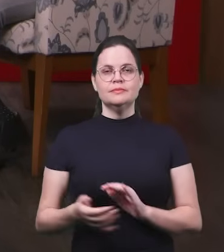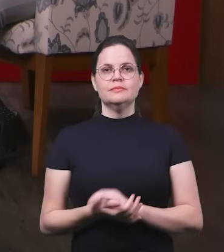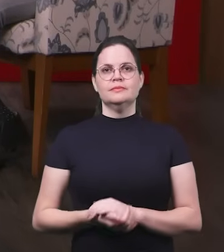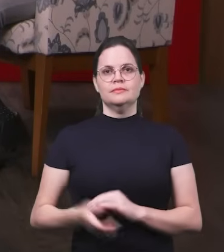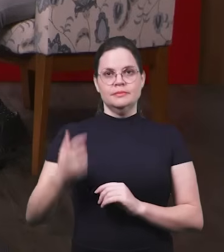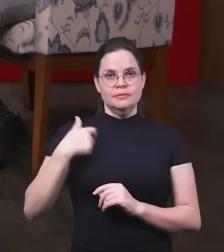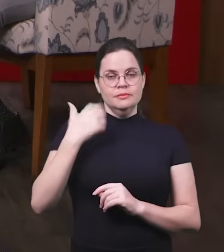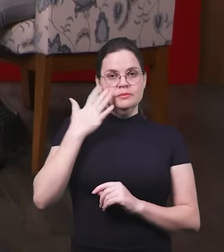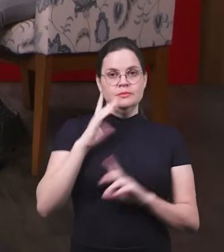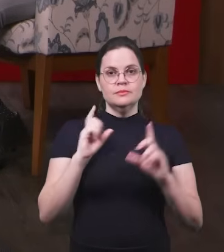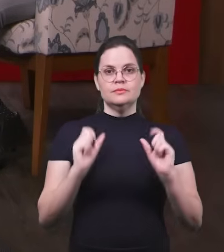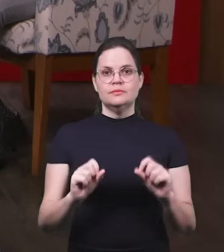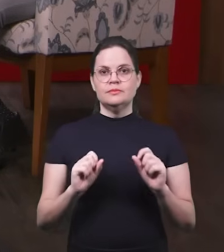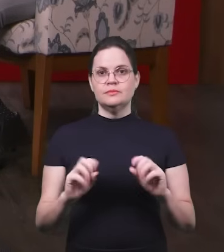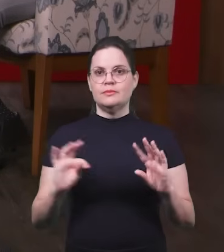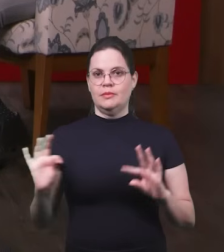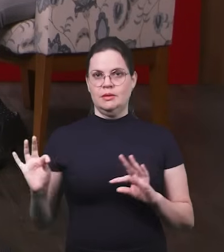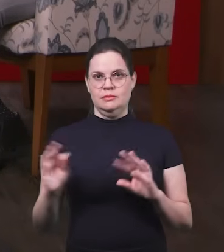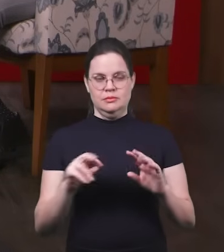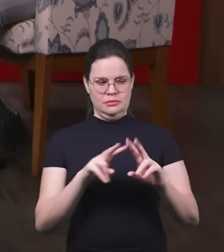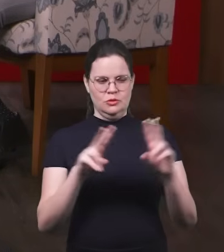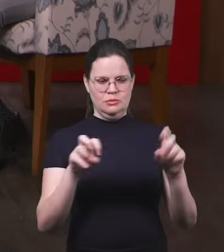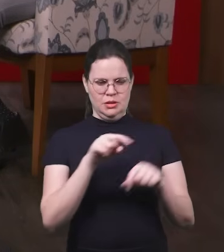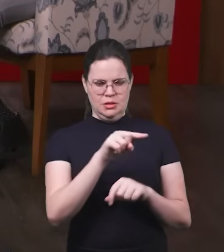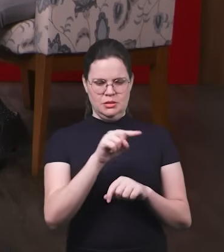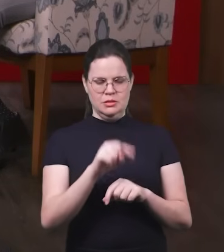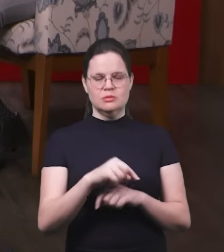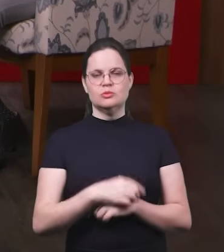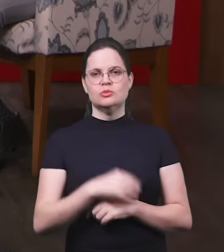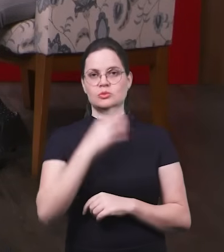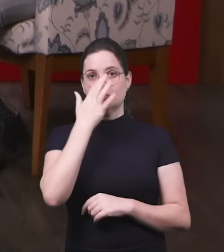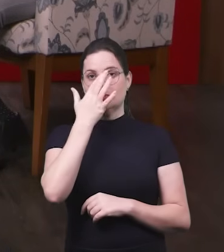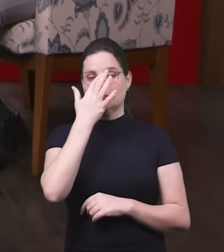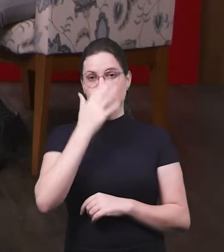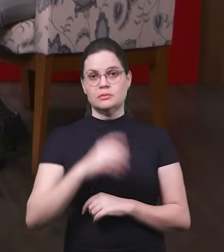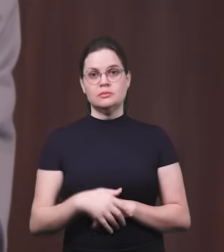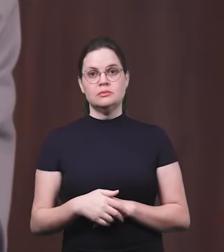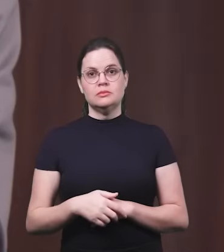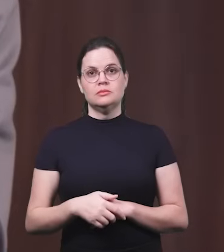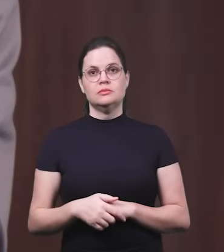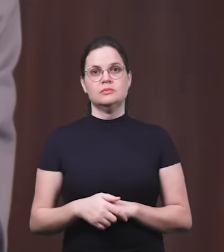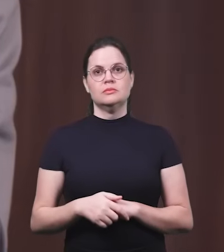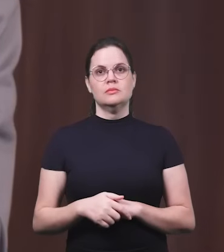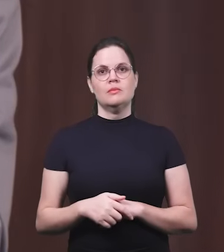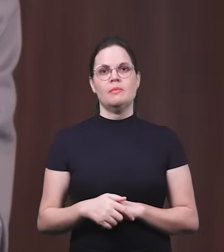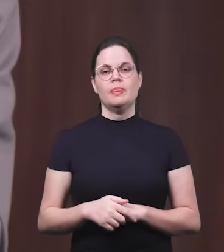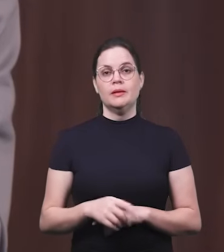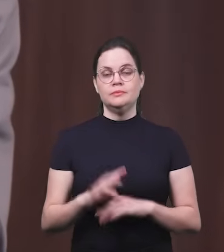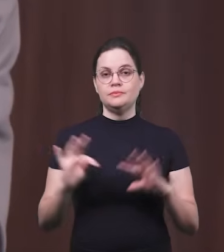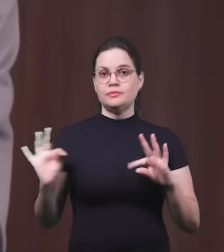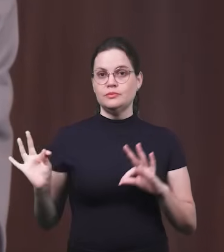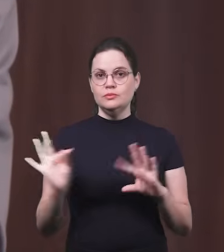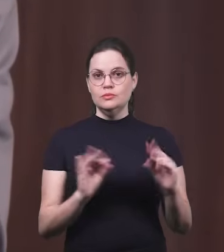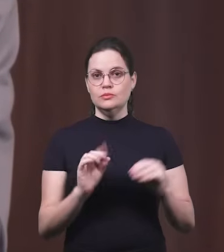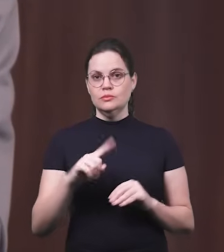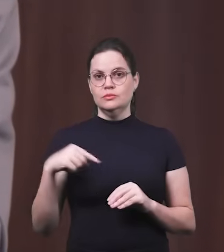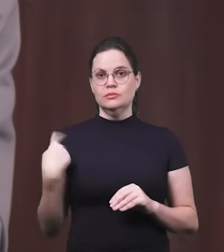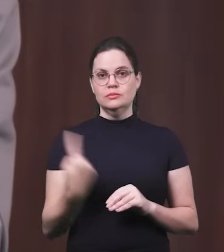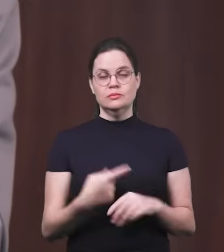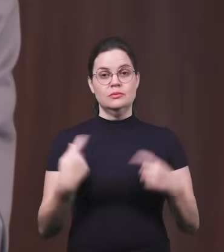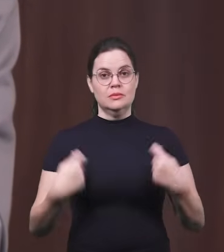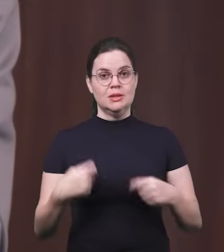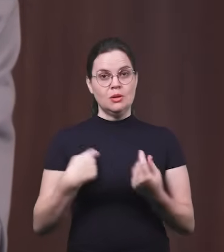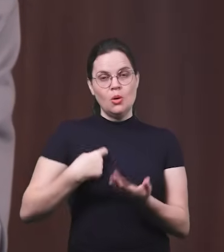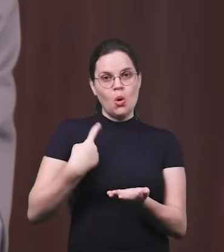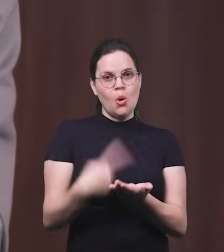Eu acho que todos nós temos que ter, encerrando esse tópico, esse compromisso